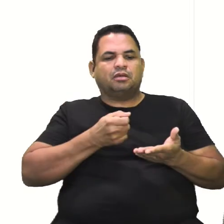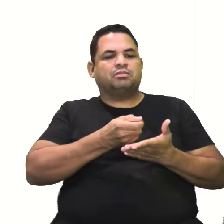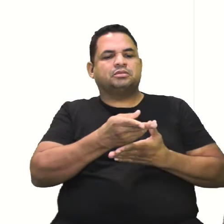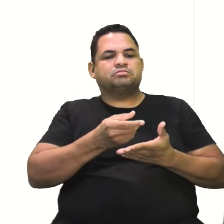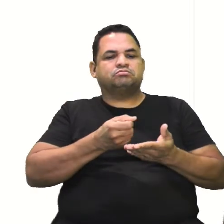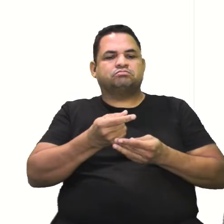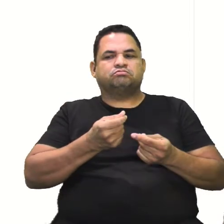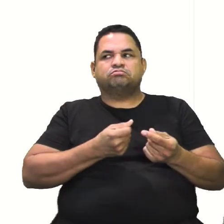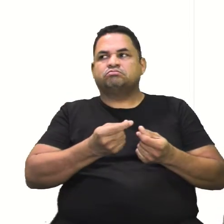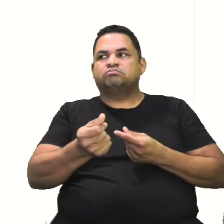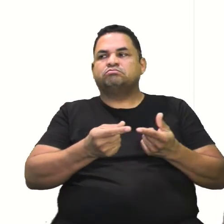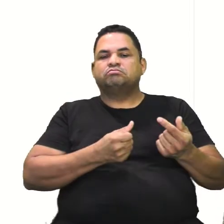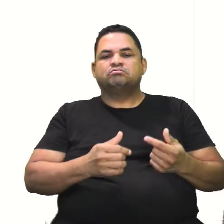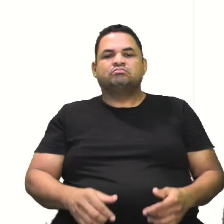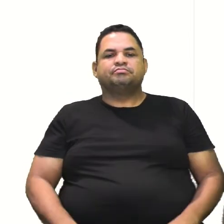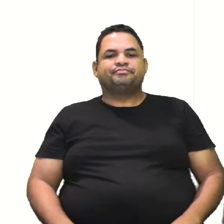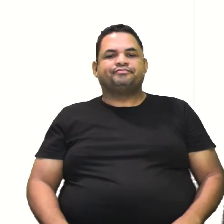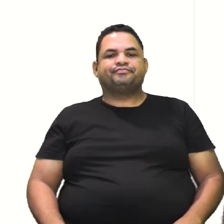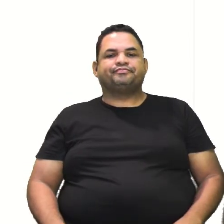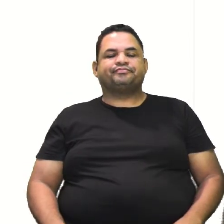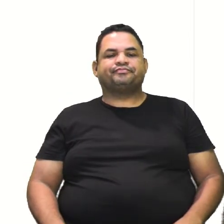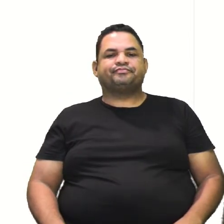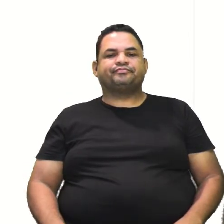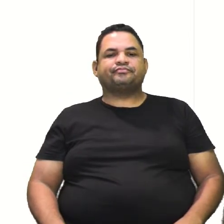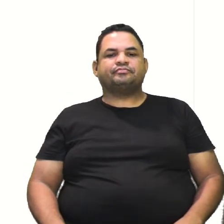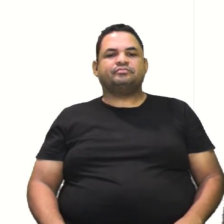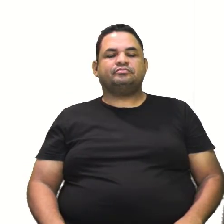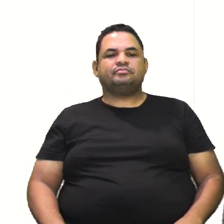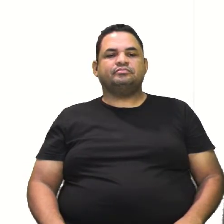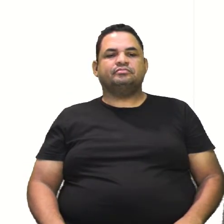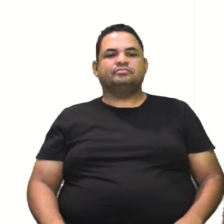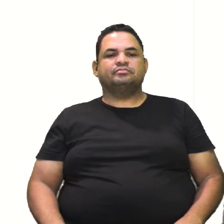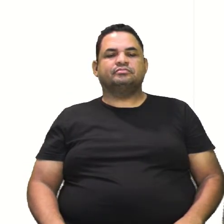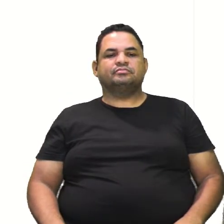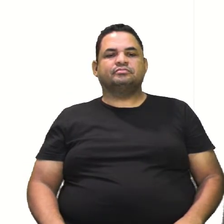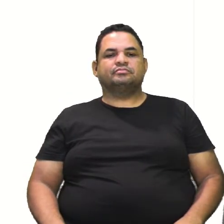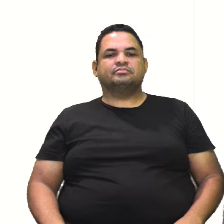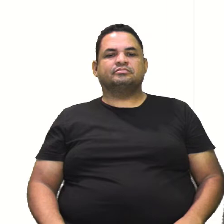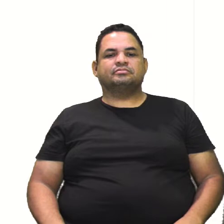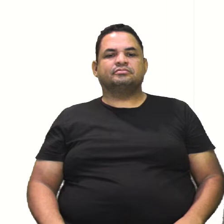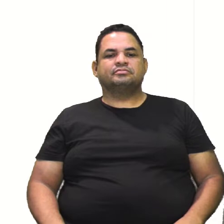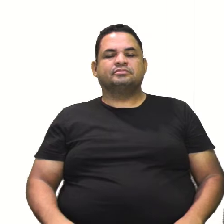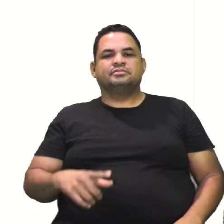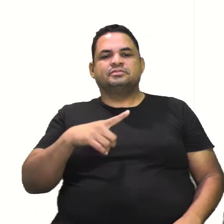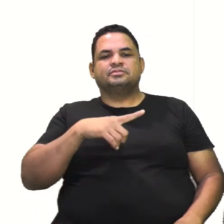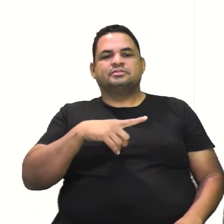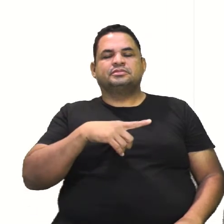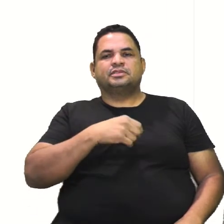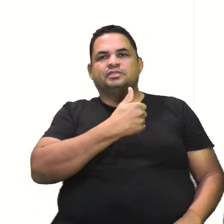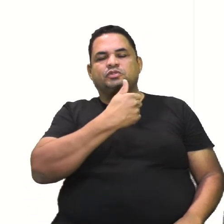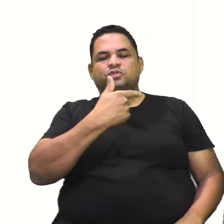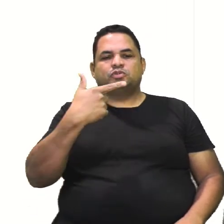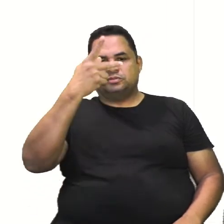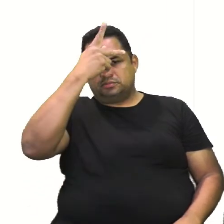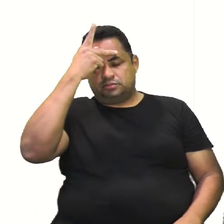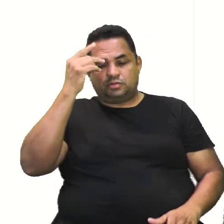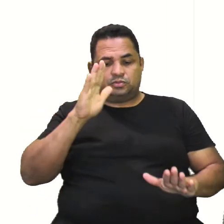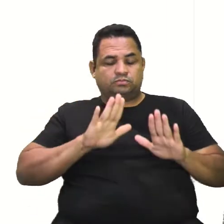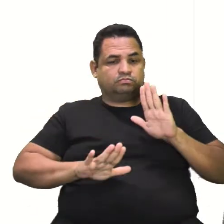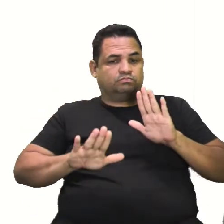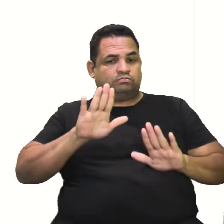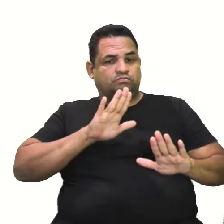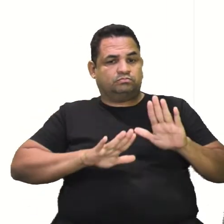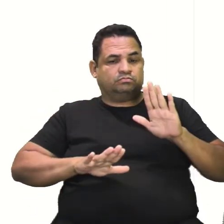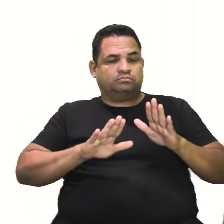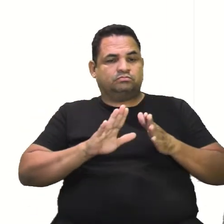Tem. Tem um motorista e um cobrador. Beleza, então eu entrei também. Então já tem quantas pessoas nesse ônibus? Já tem 12. 12. Cuidado